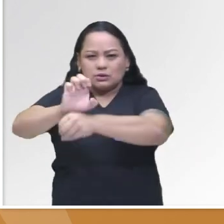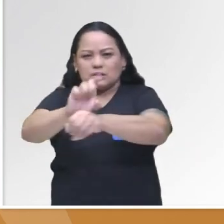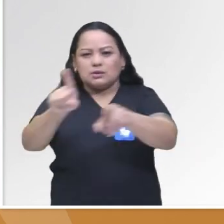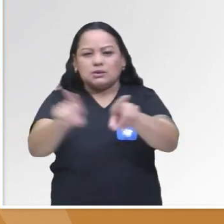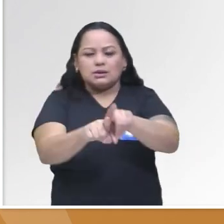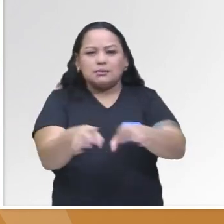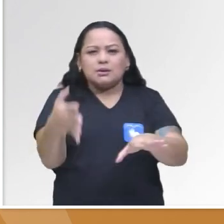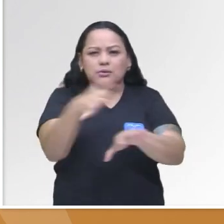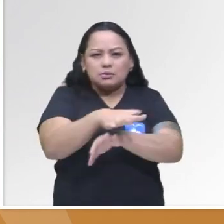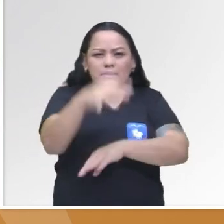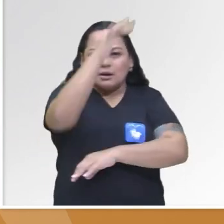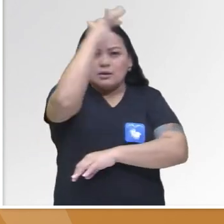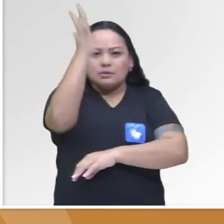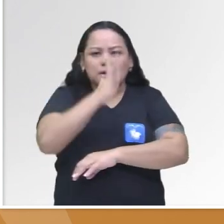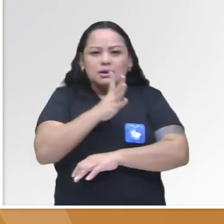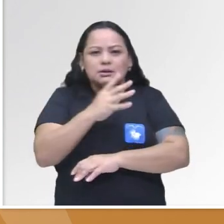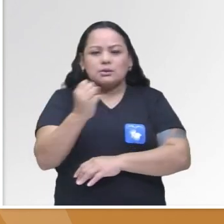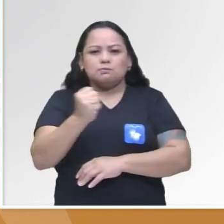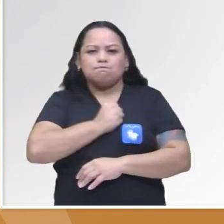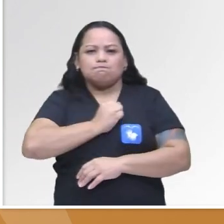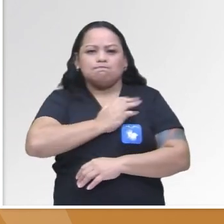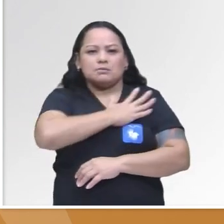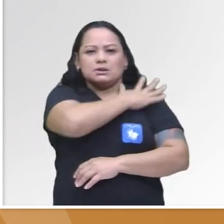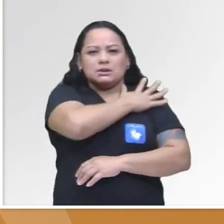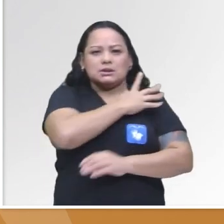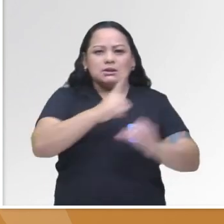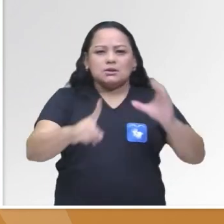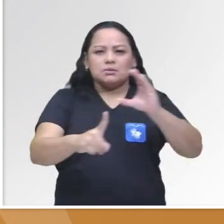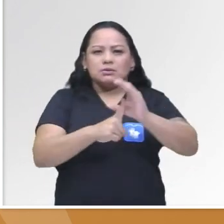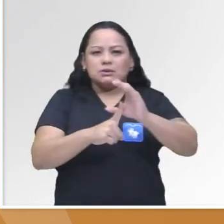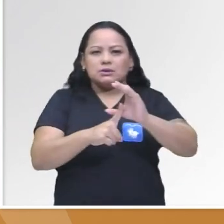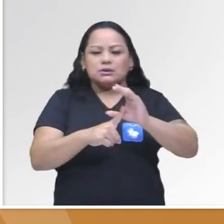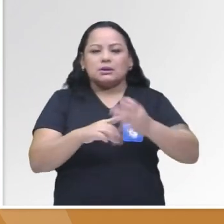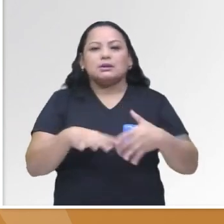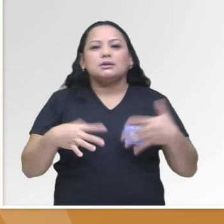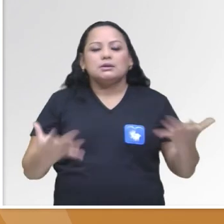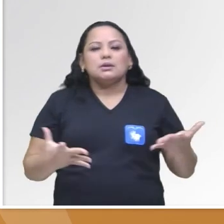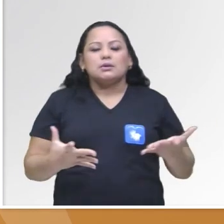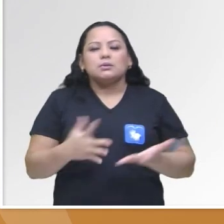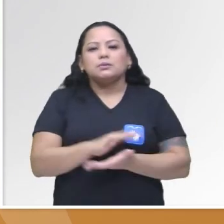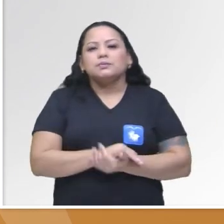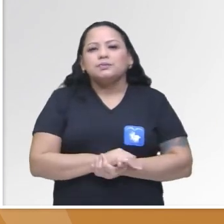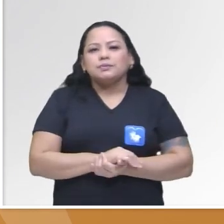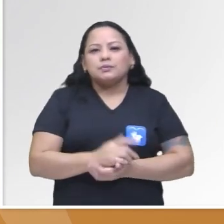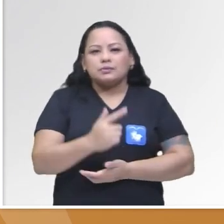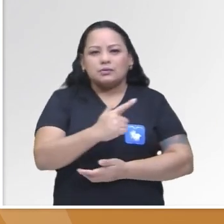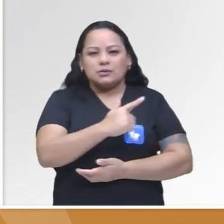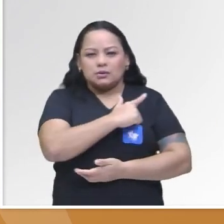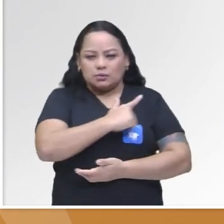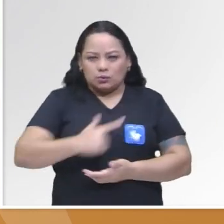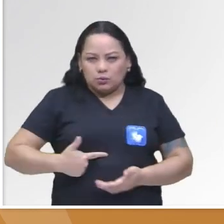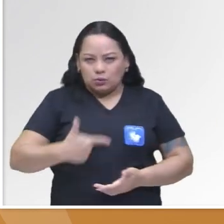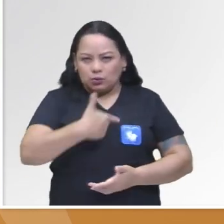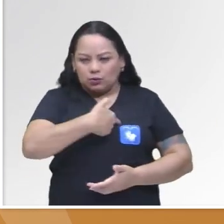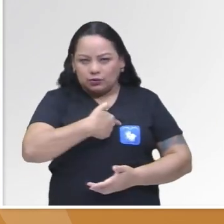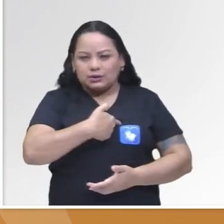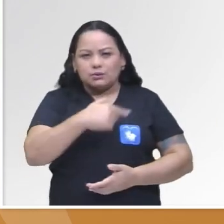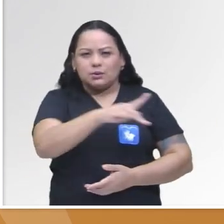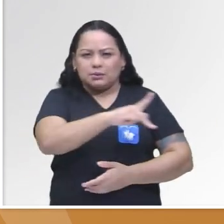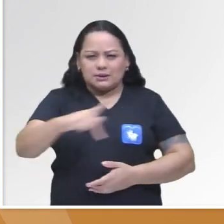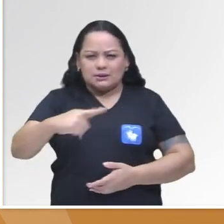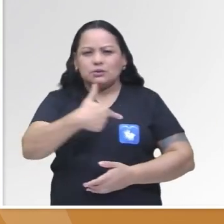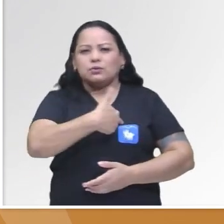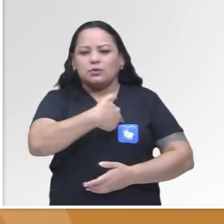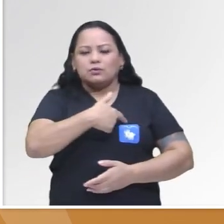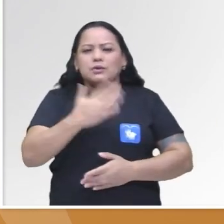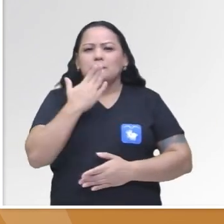no Brasil uma ditadura comunista. Então é nesse momento que o Vargas vai chamar a Assembleia Constituinte ali,